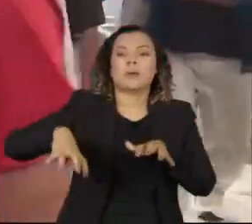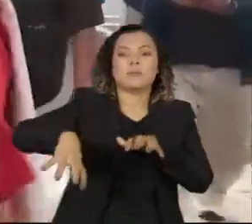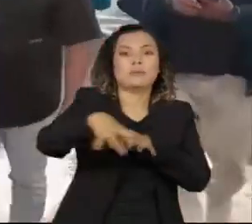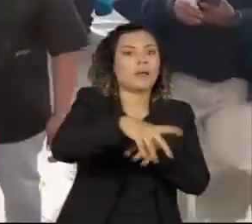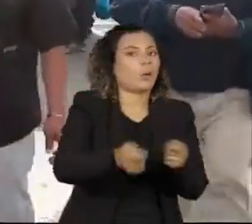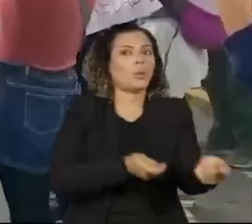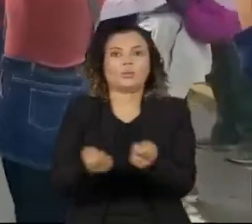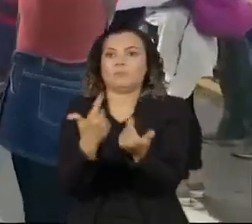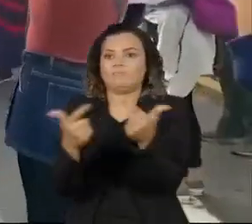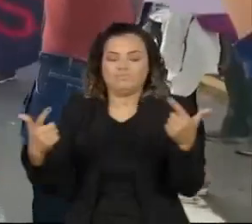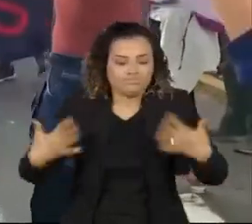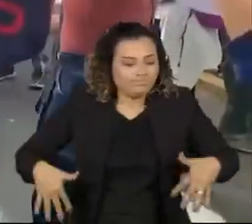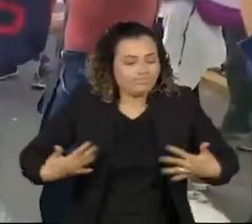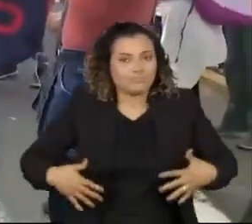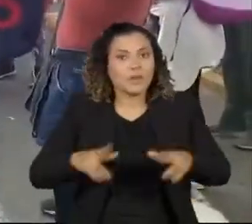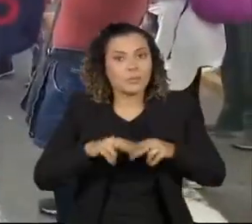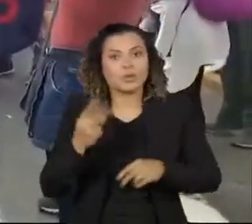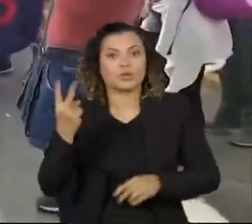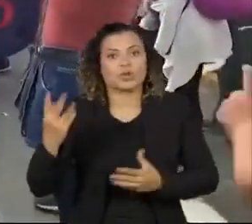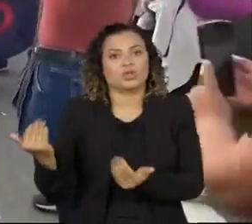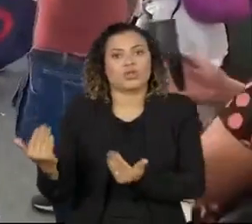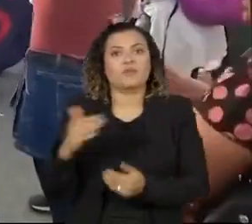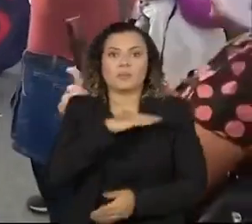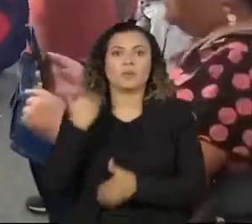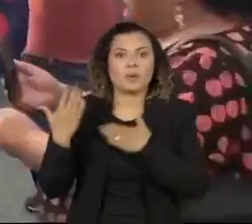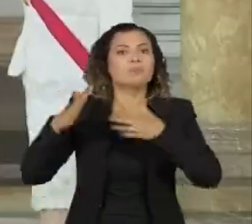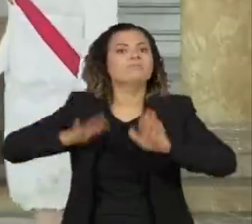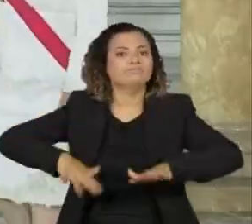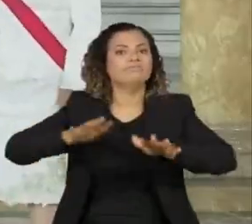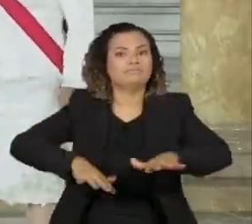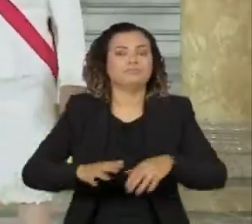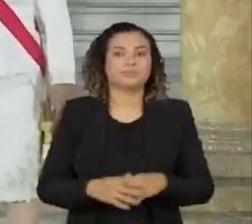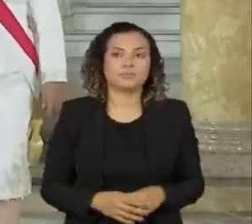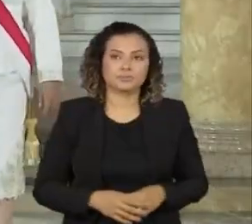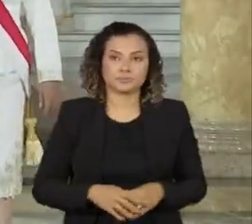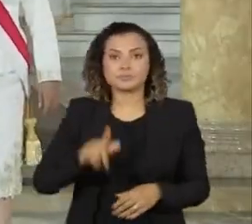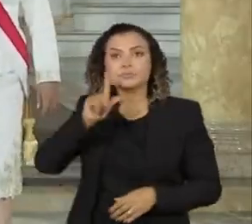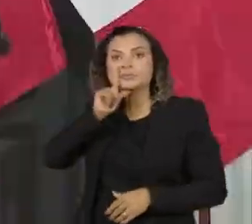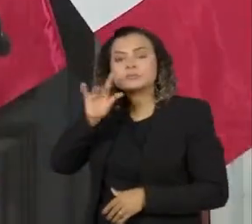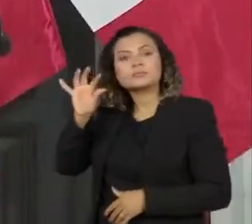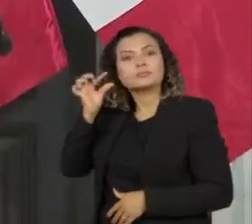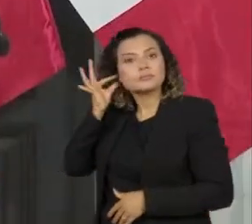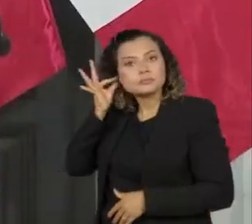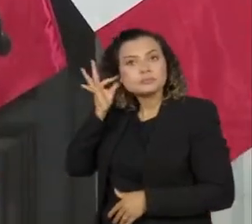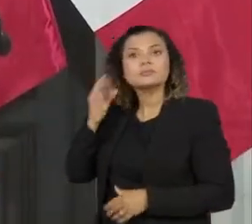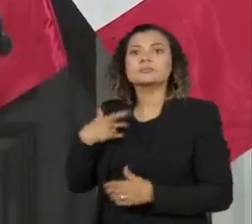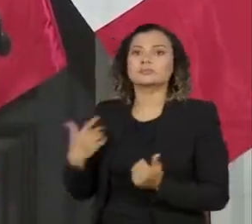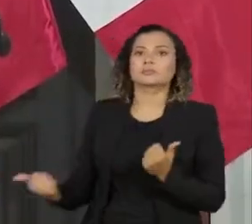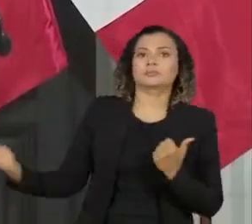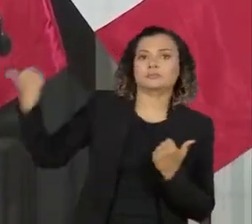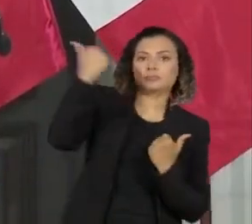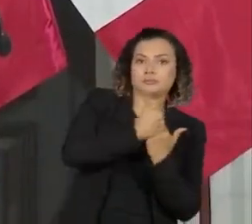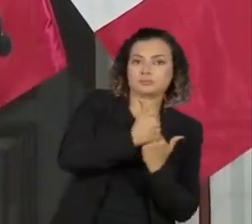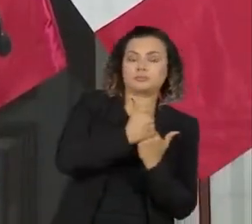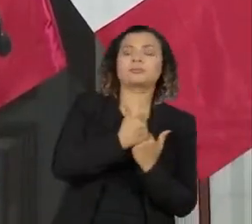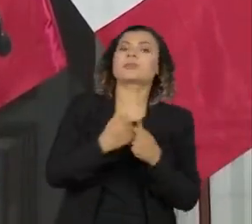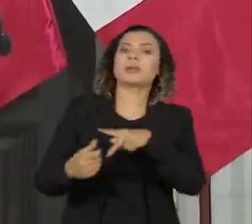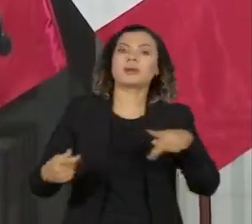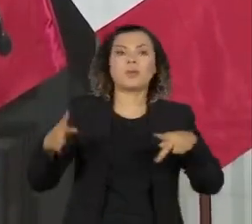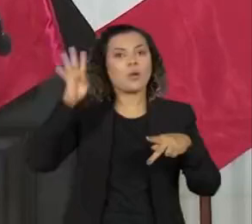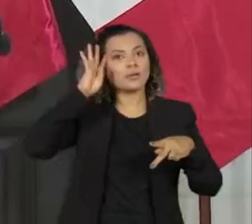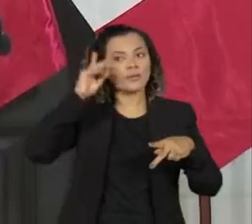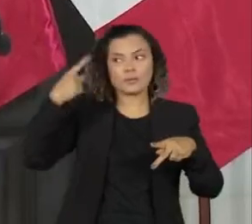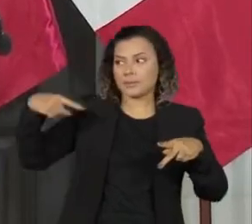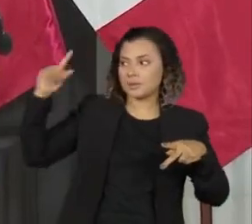fora de controle dois jovens morreram nas manifestações assumiu a presidência na quarta-feira